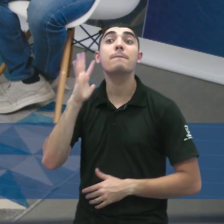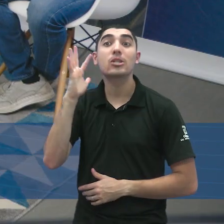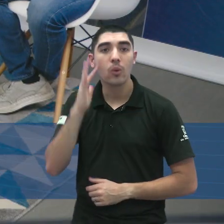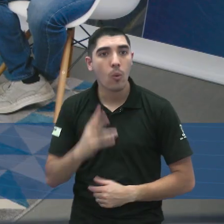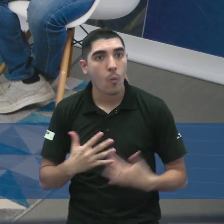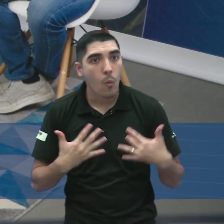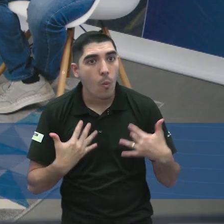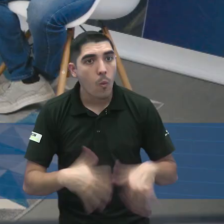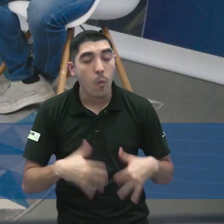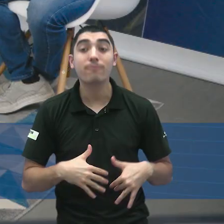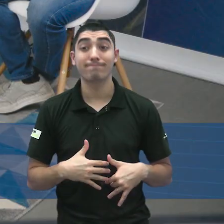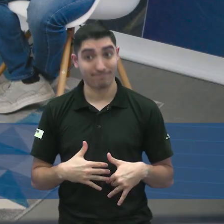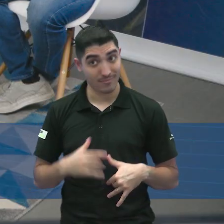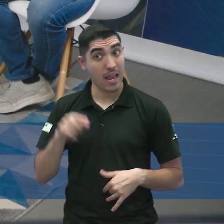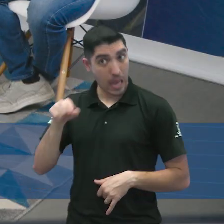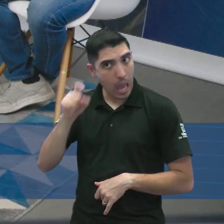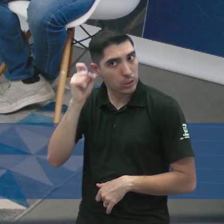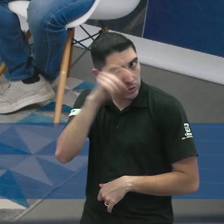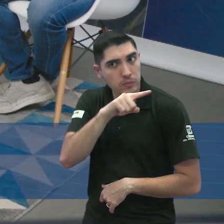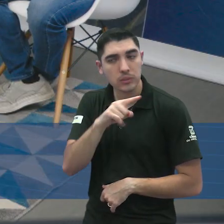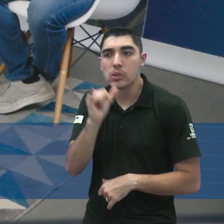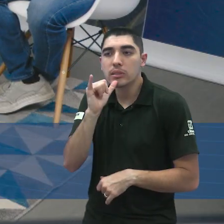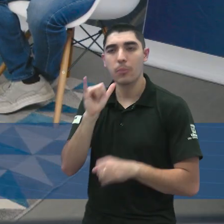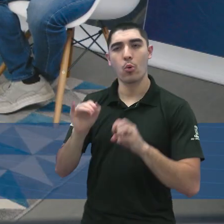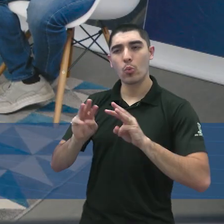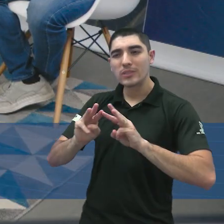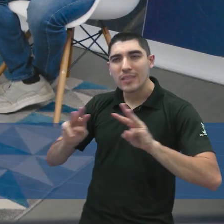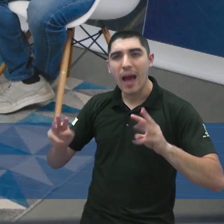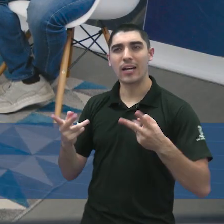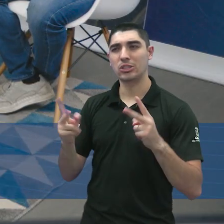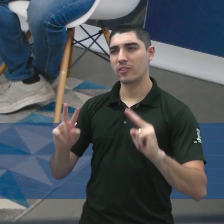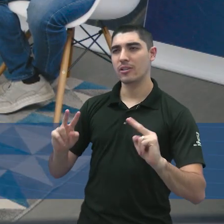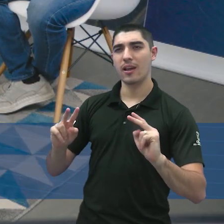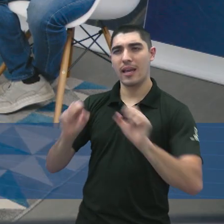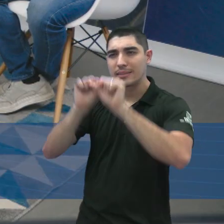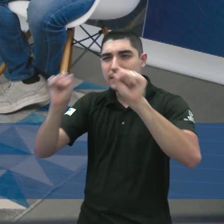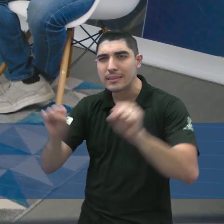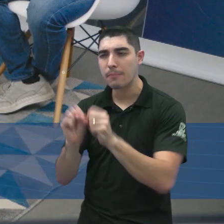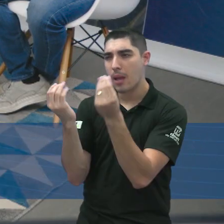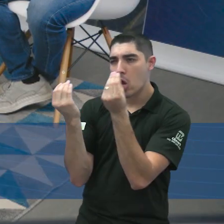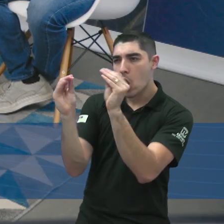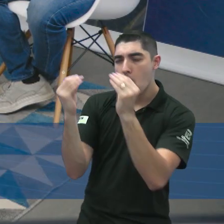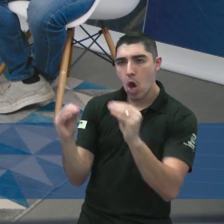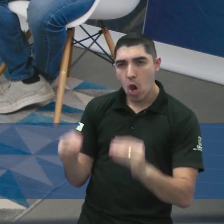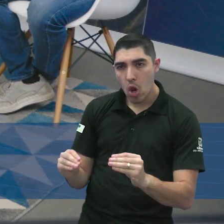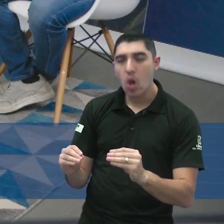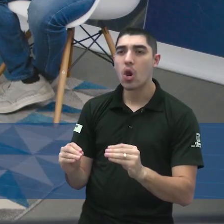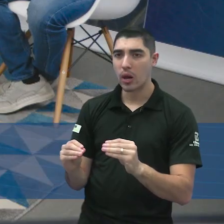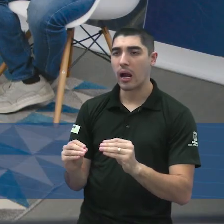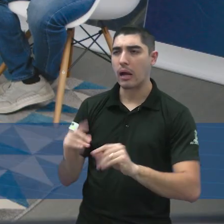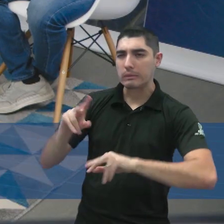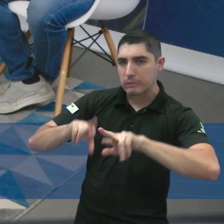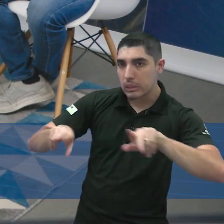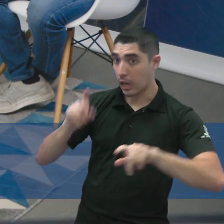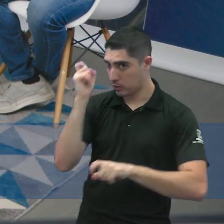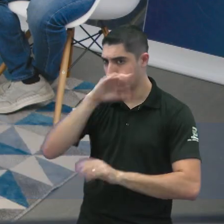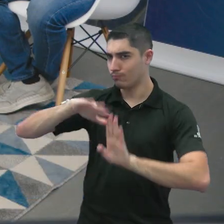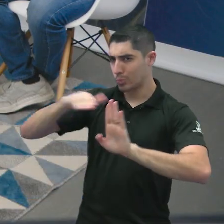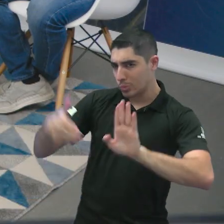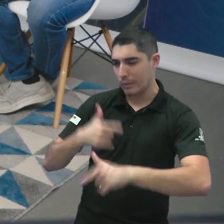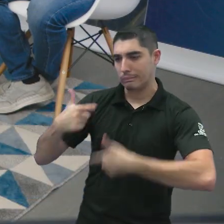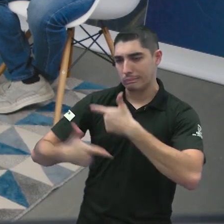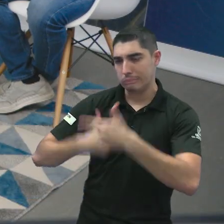acesso no seu site é muito complexo. Sim. Então, colocar seus produtos nessas grandes plataformas realmente é o caminho mais fácil hoje em dia.